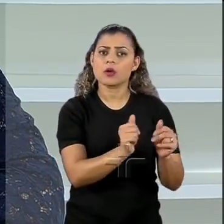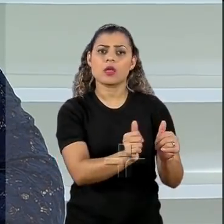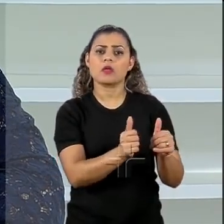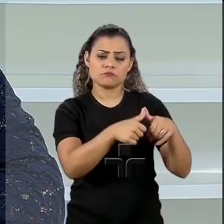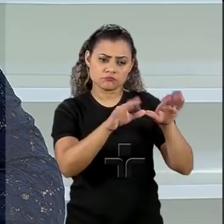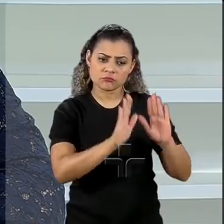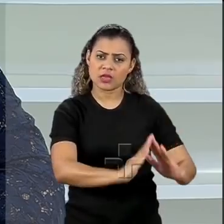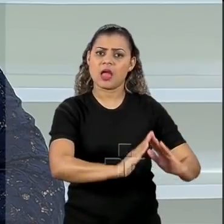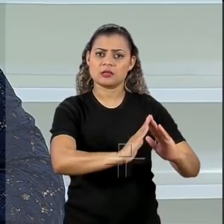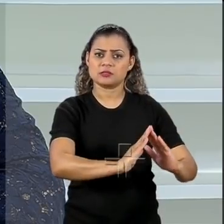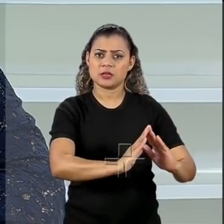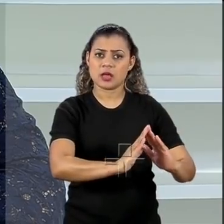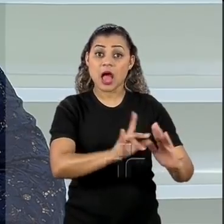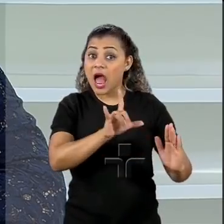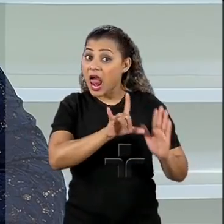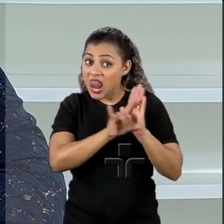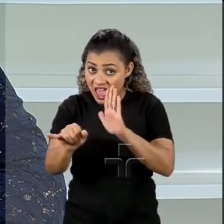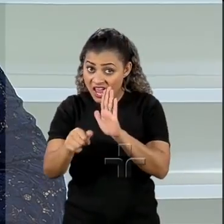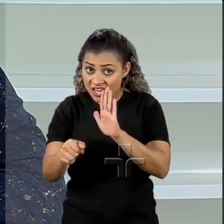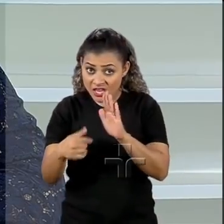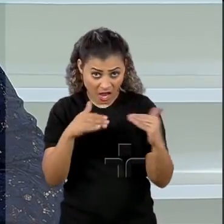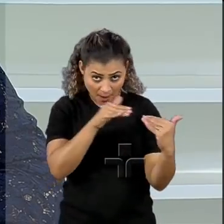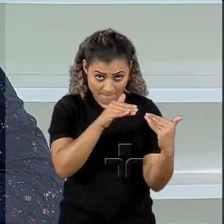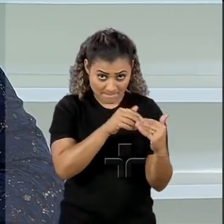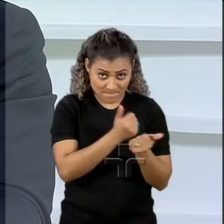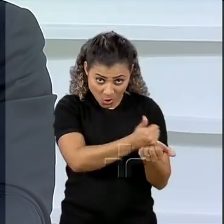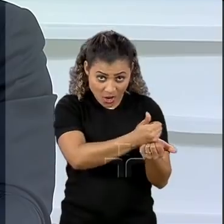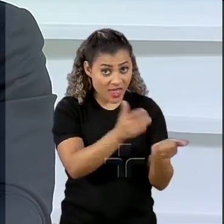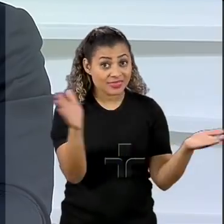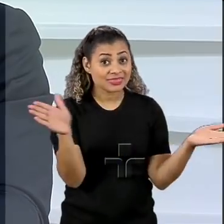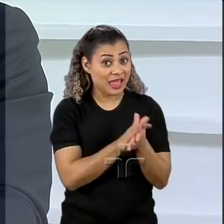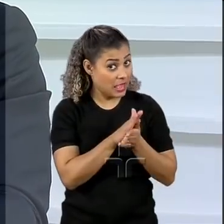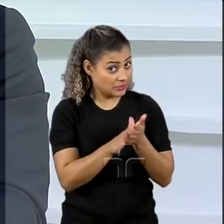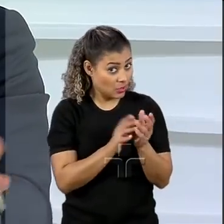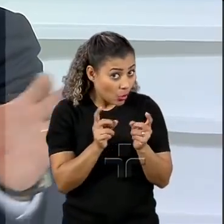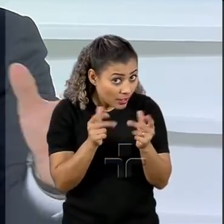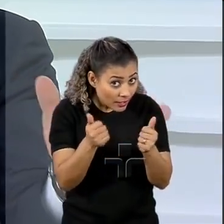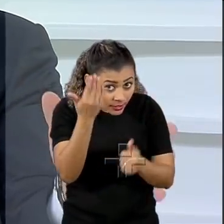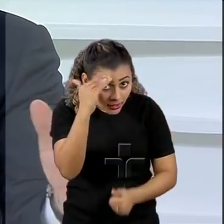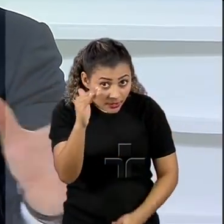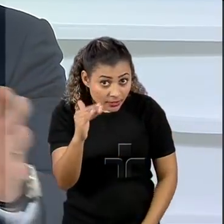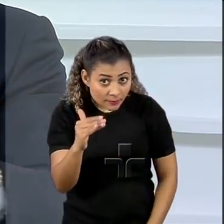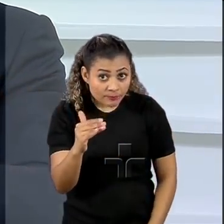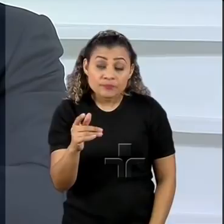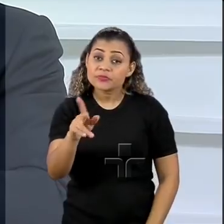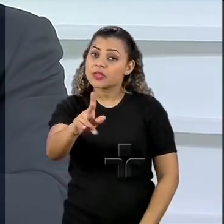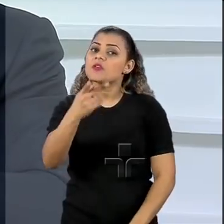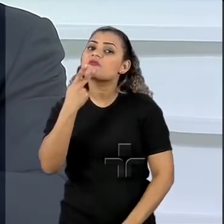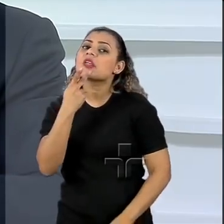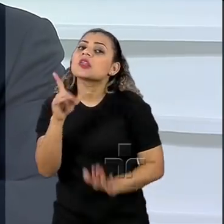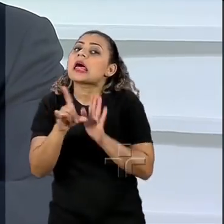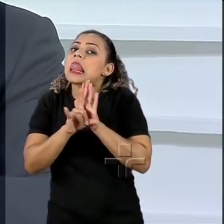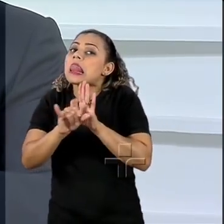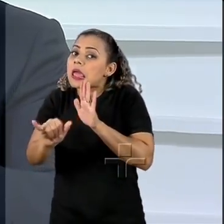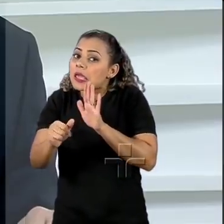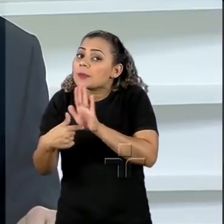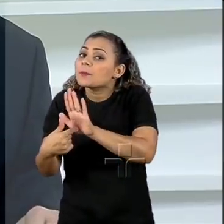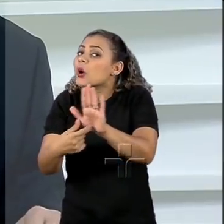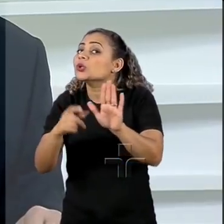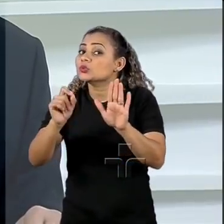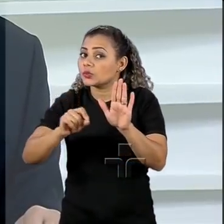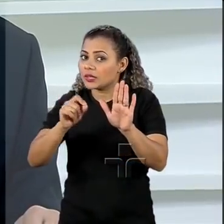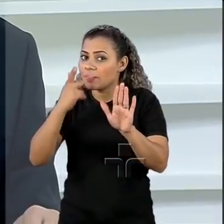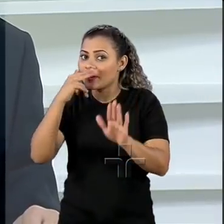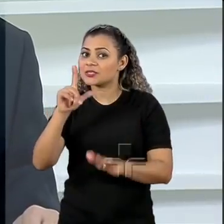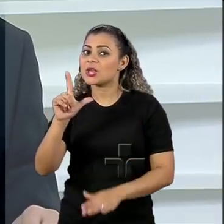a lei orgânica não... O que eu digo, quando eu falo da lei orgânica, só para deixar claro, é que a lei orgânica... É sinônimo de